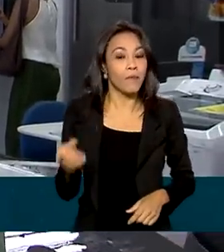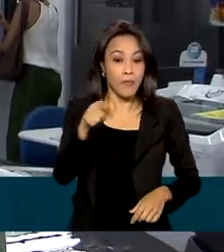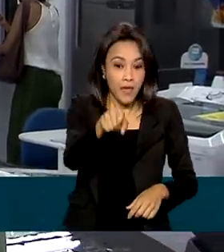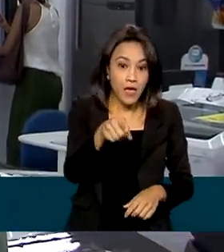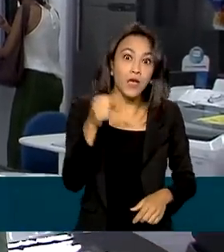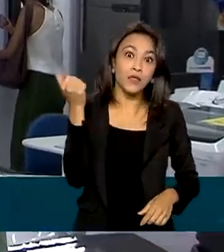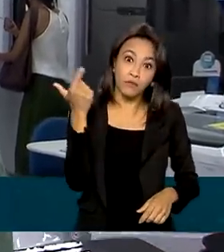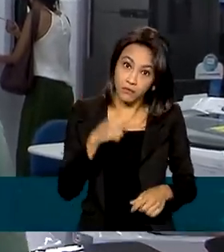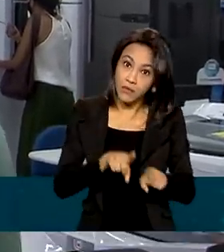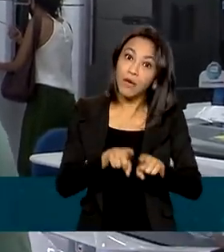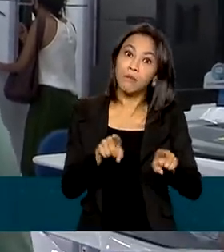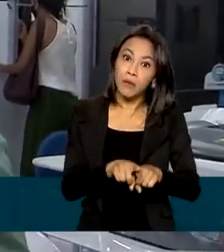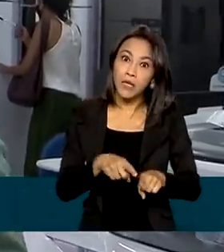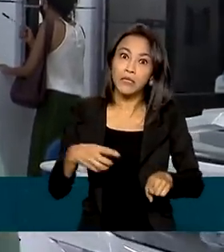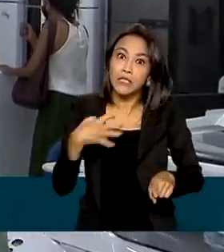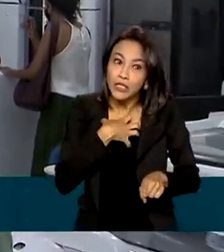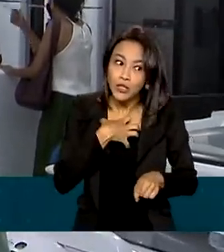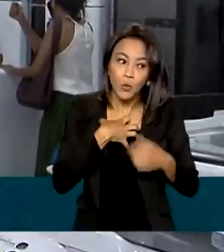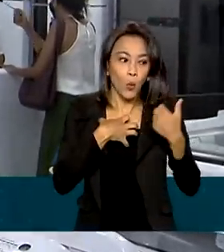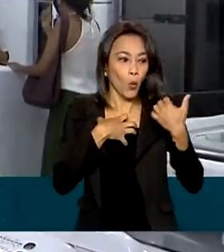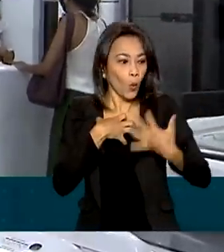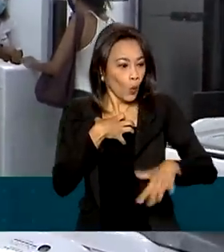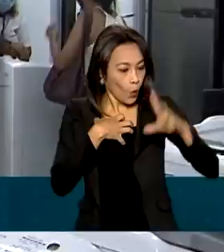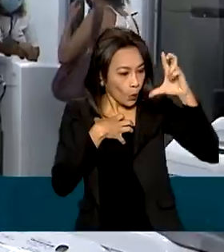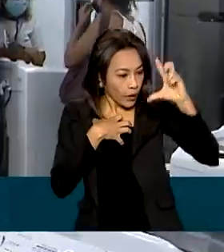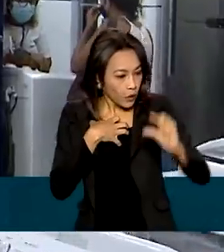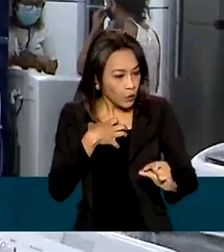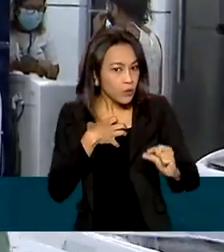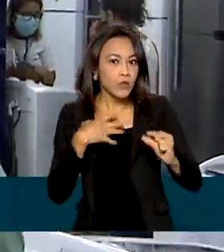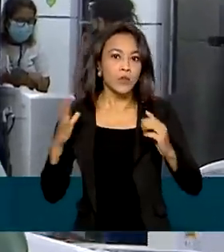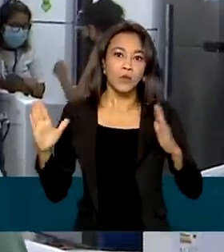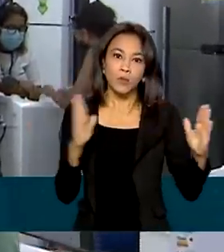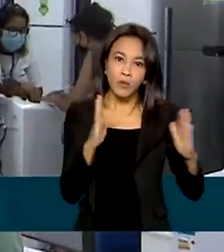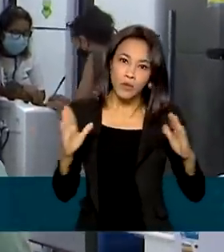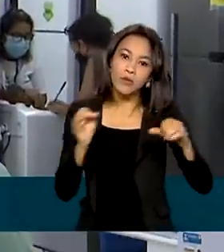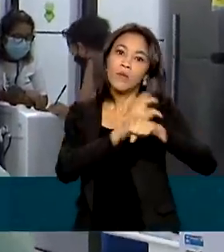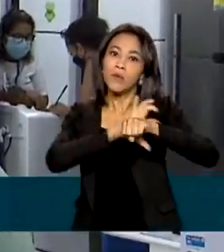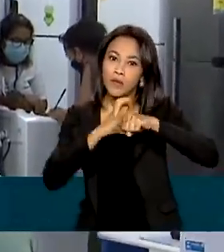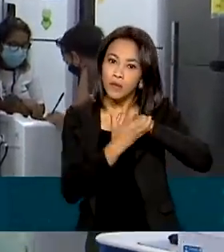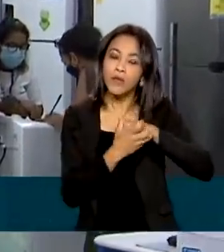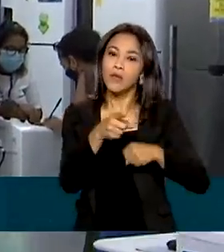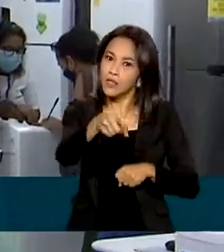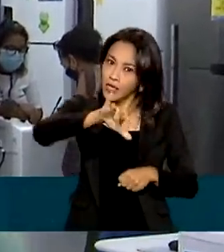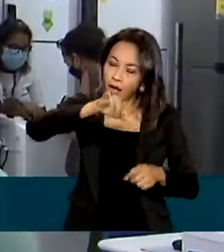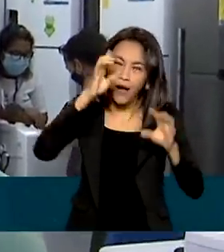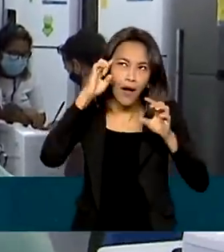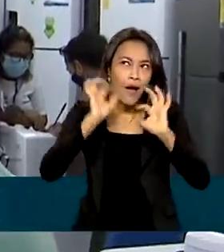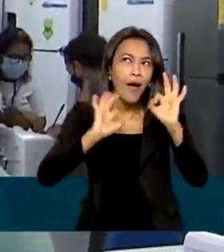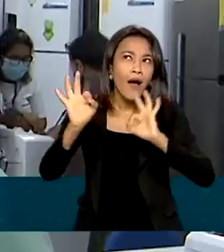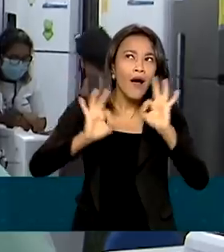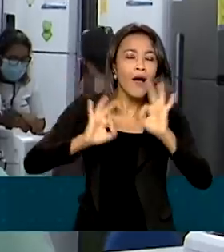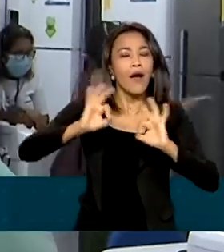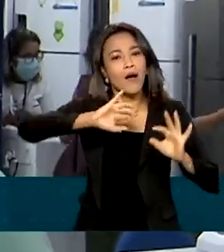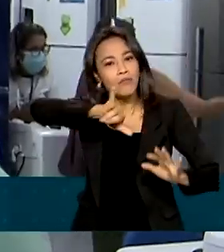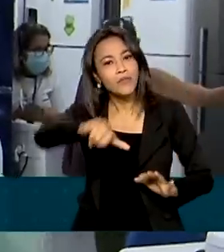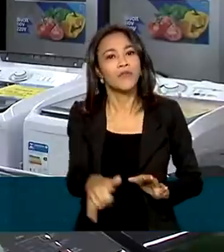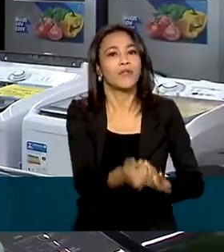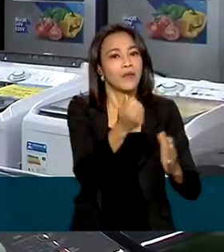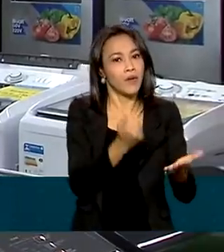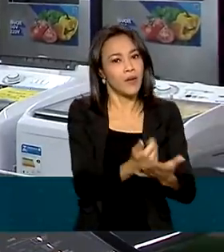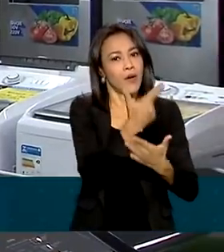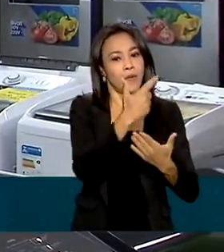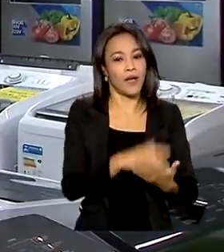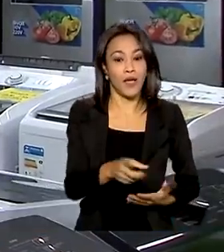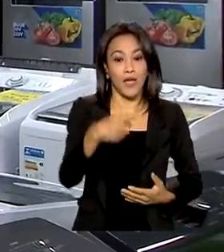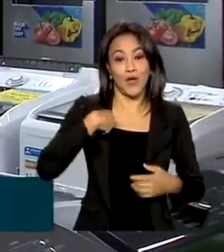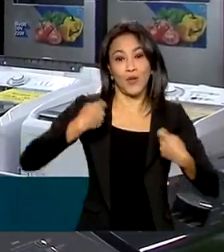no bolso o aumento do preço dos eletrodomésticos durante a pandemia e já faz planos para aproveitar a redução nas alíquotas do IPI. Estou